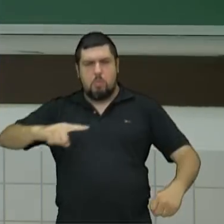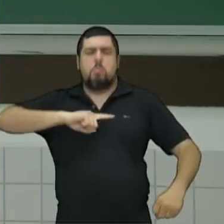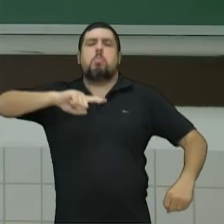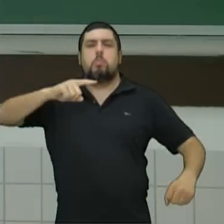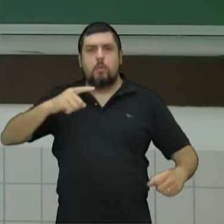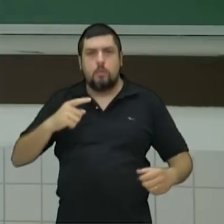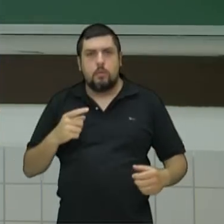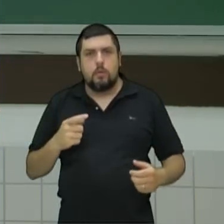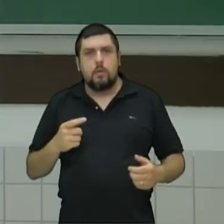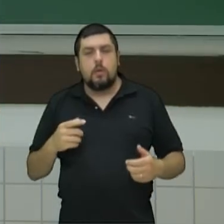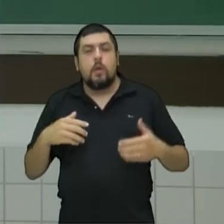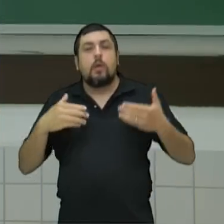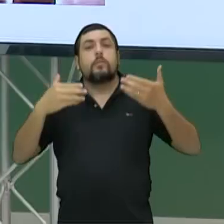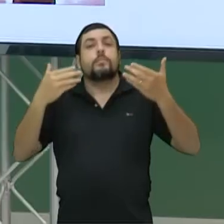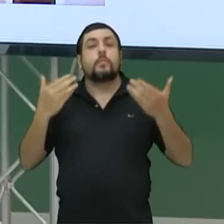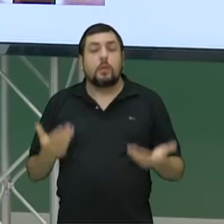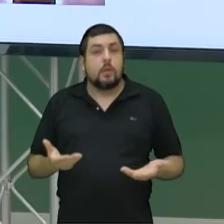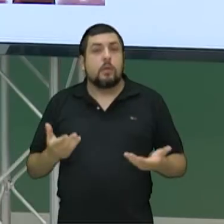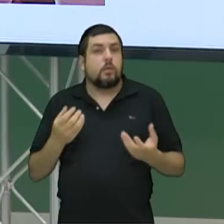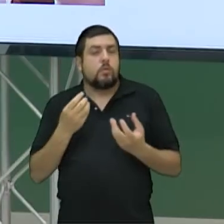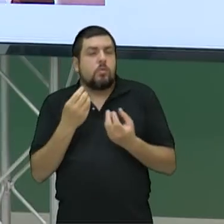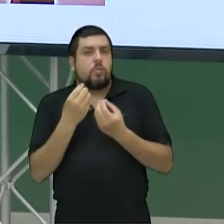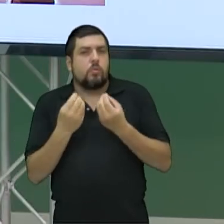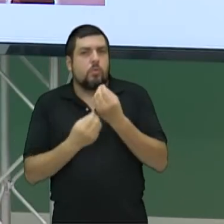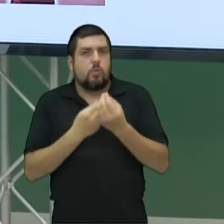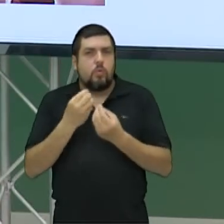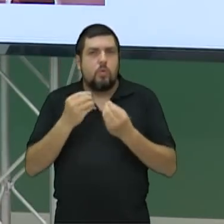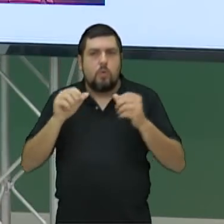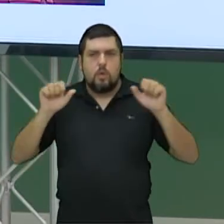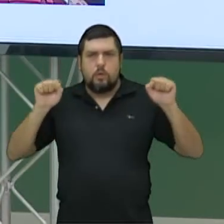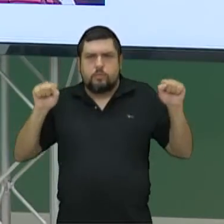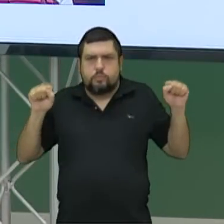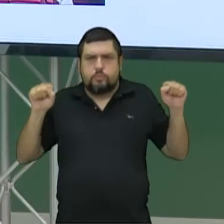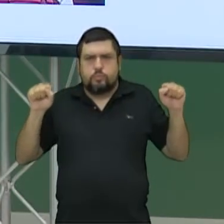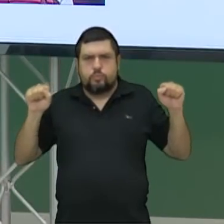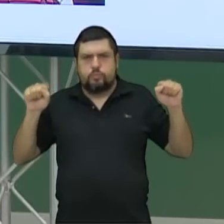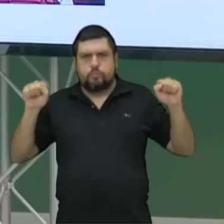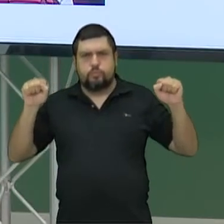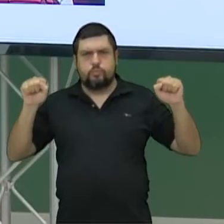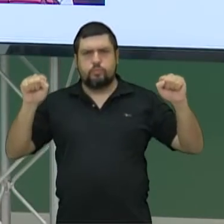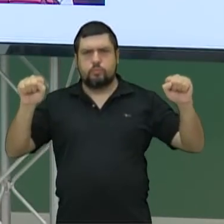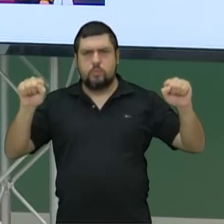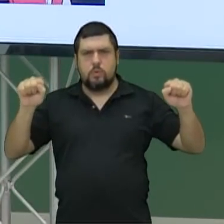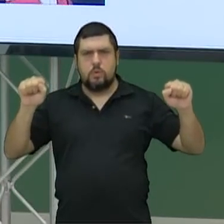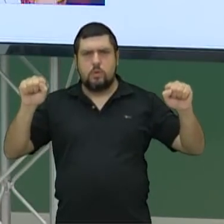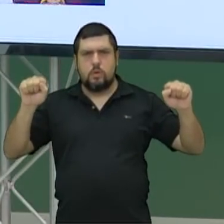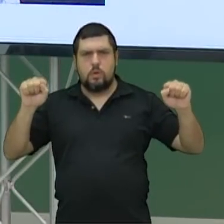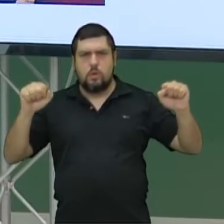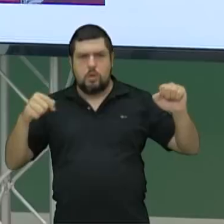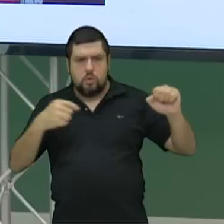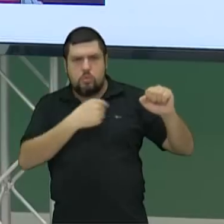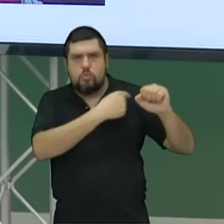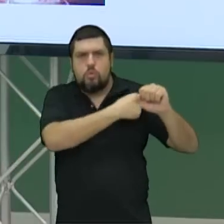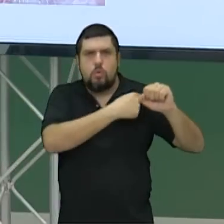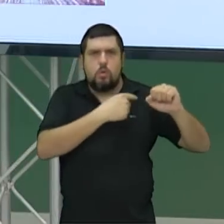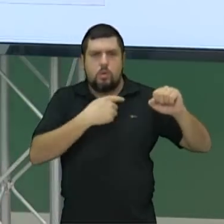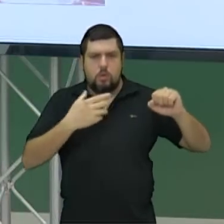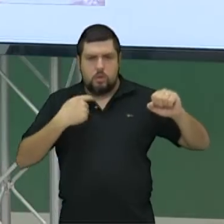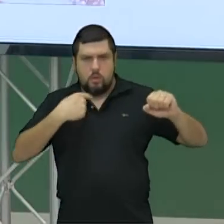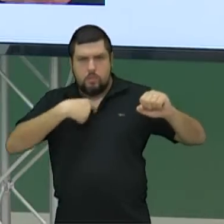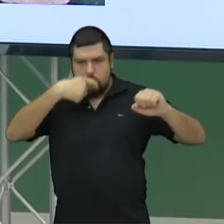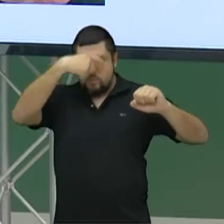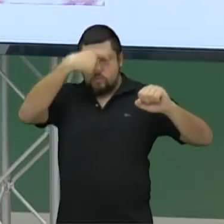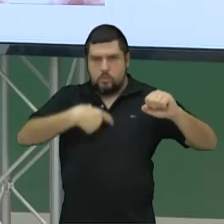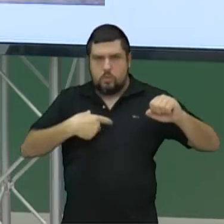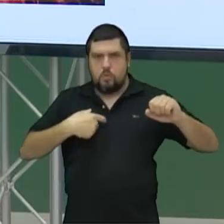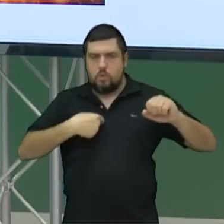jogada. Então, quem promove a reação de subir o supino, na verdade, não é eu, é o solo que vai fazer isso. Eu